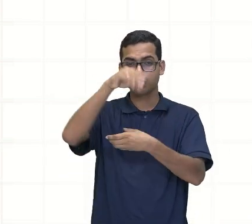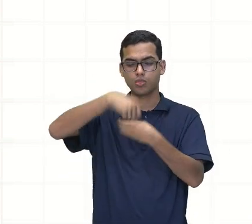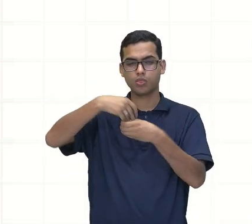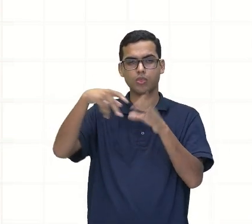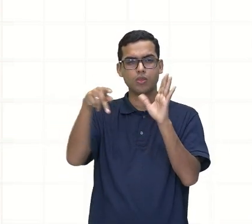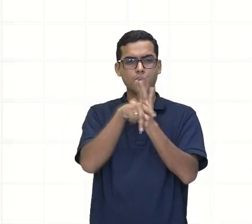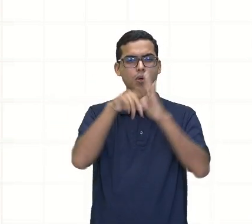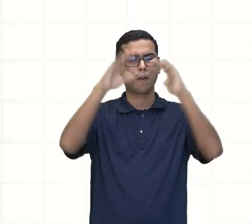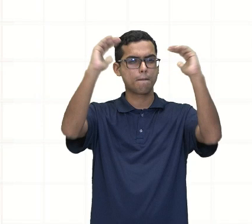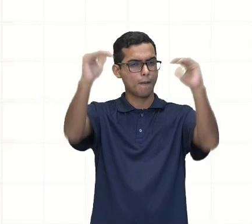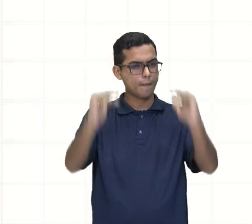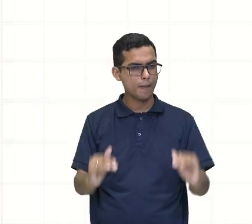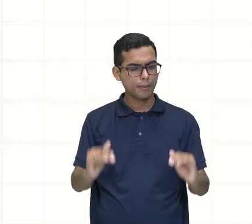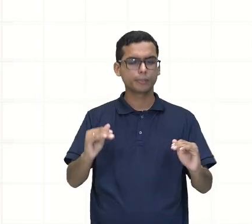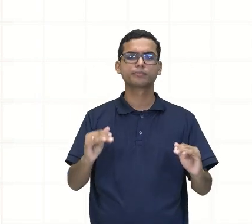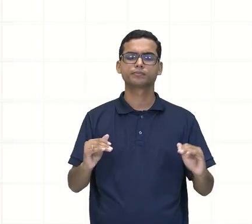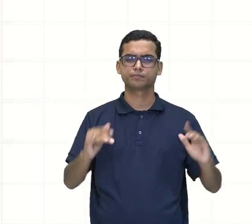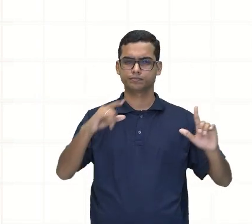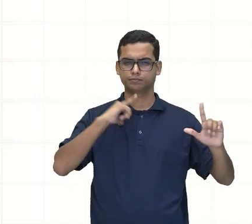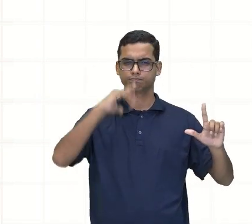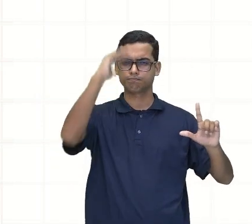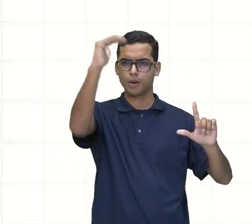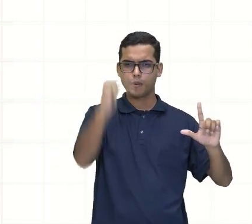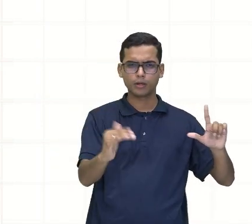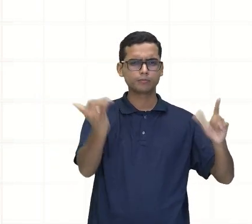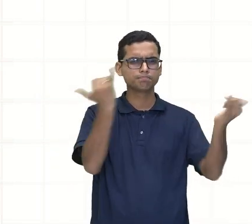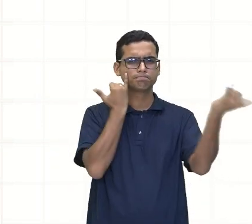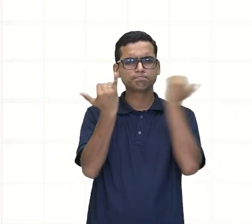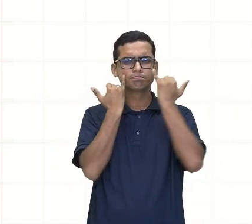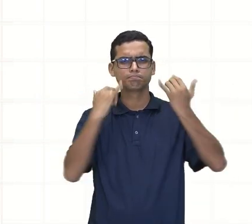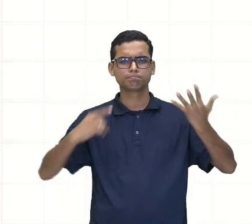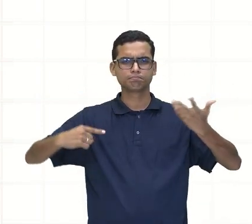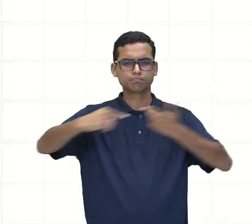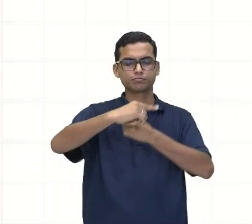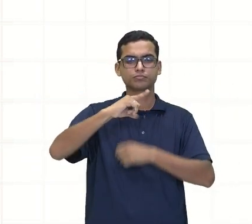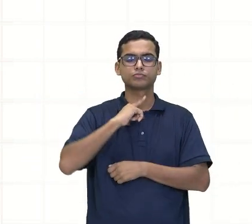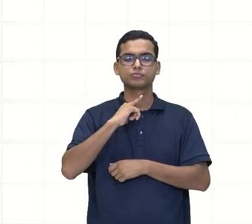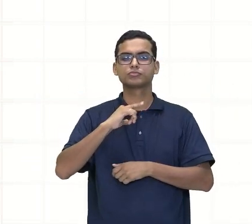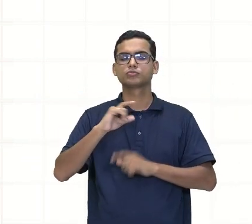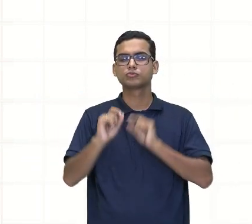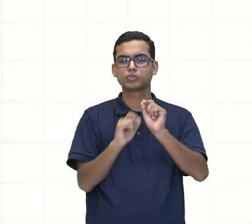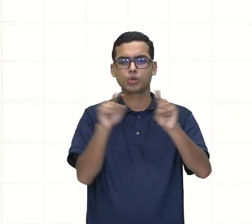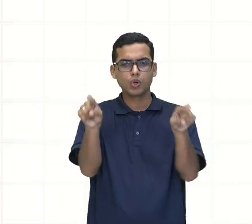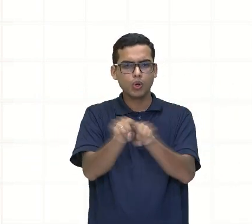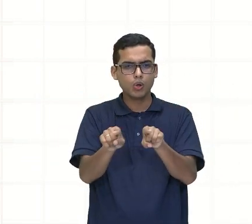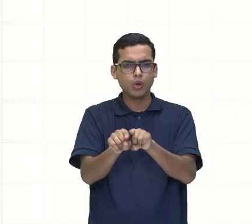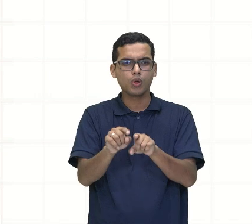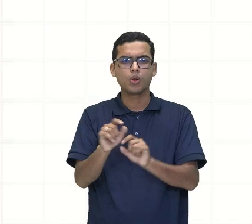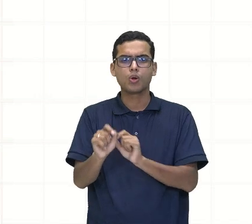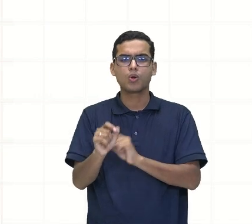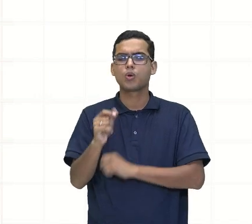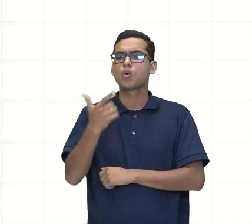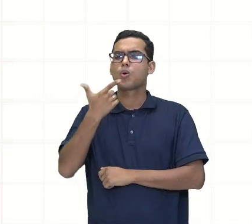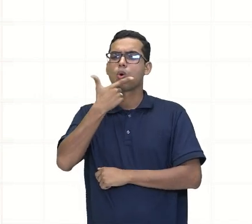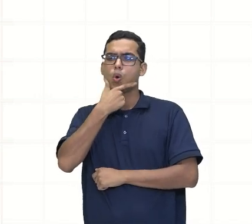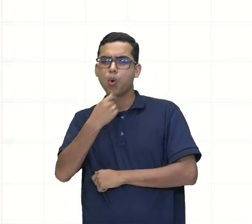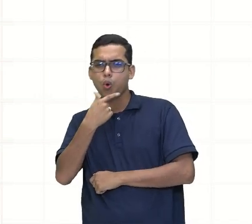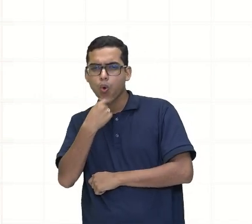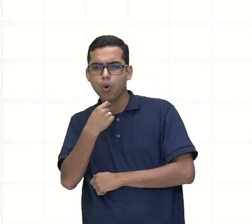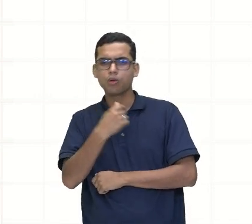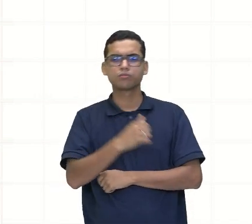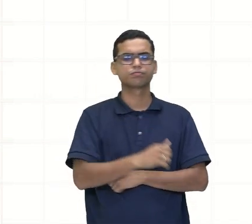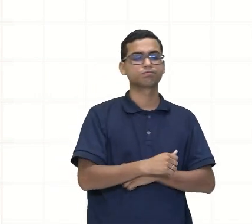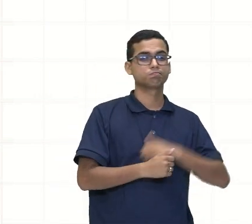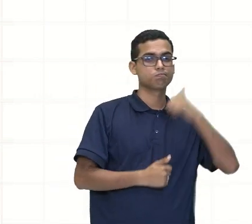2019, tá bom? Então, nós temos várias informações. Aqui de um lado as mulheres, do outro lado foi convencionado a colocar